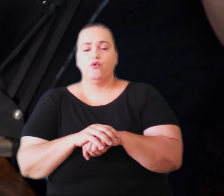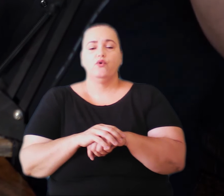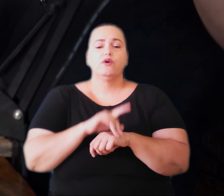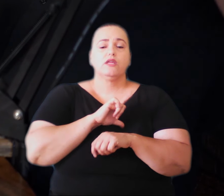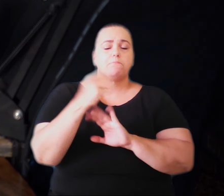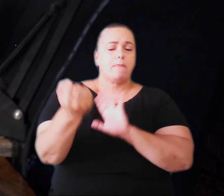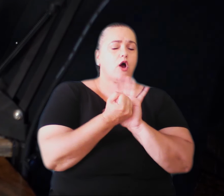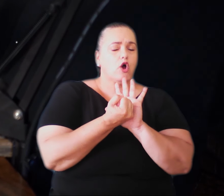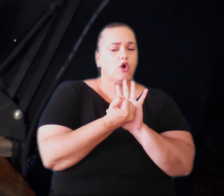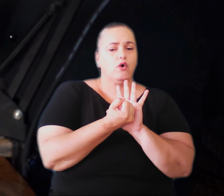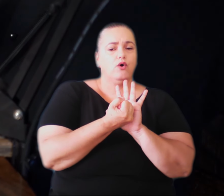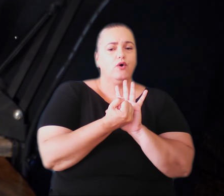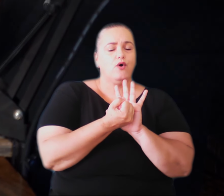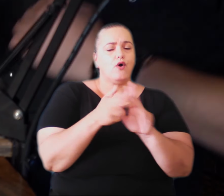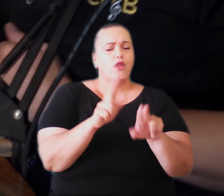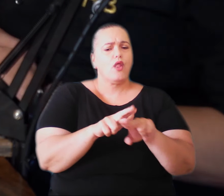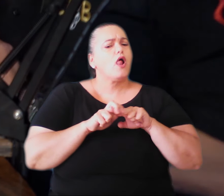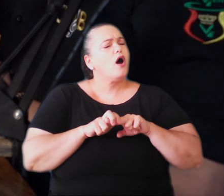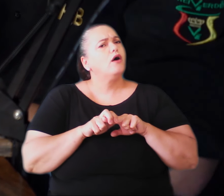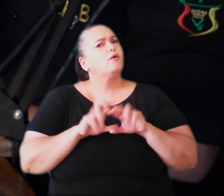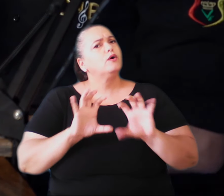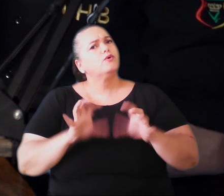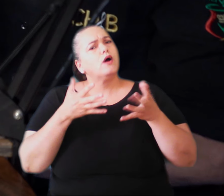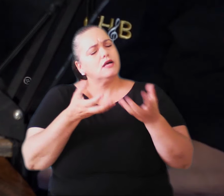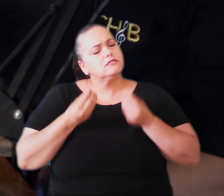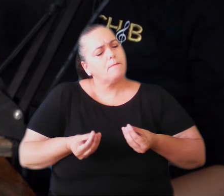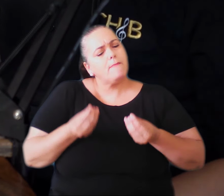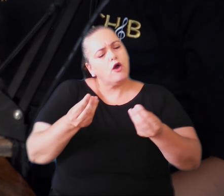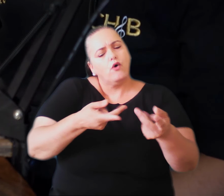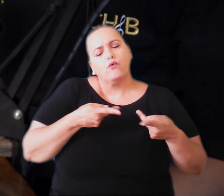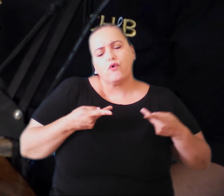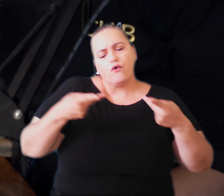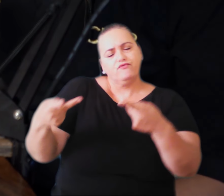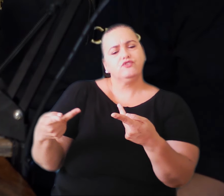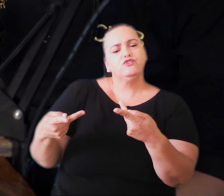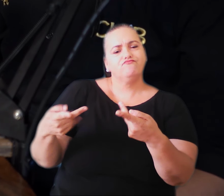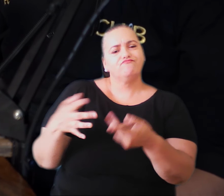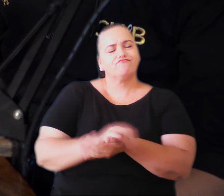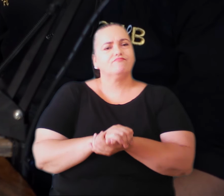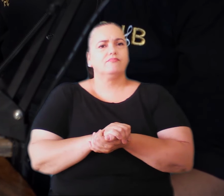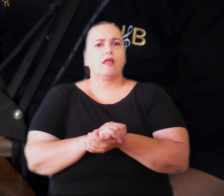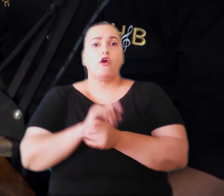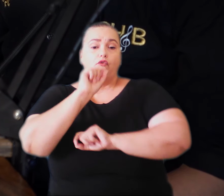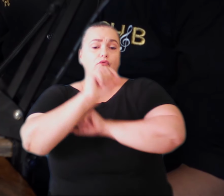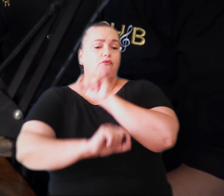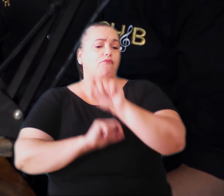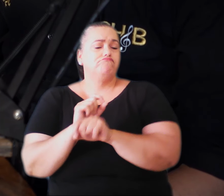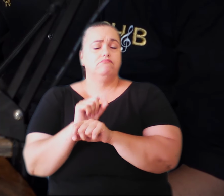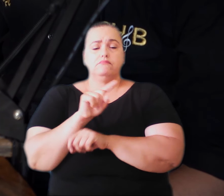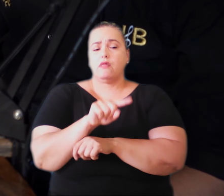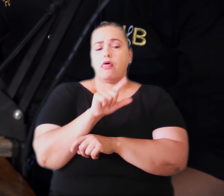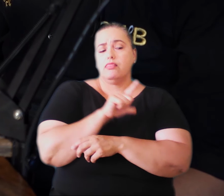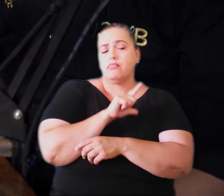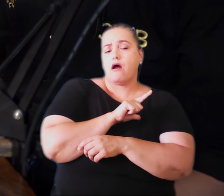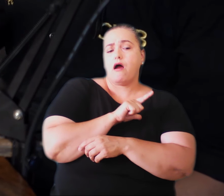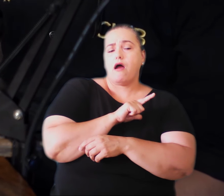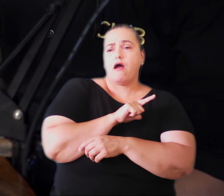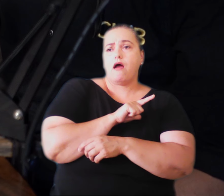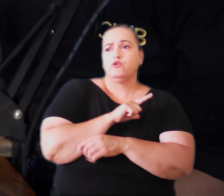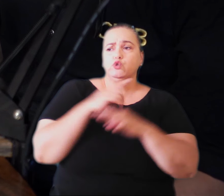marcou assim, no sentido de... Quando tu recebeu o convite através do Canhoto, né? E vocês... E ele te